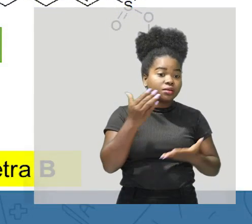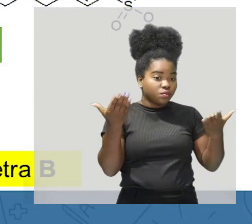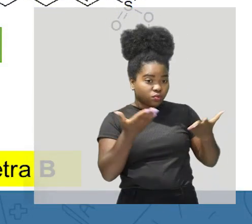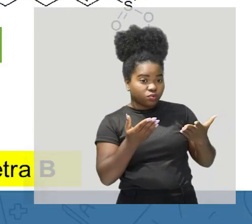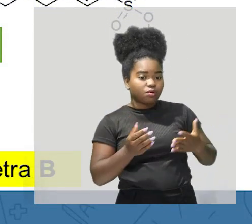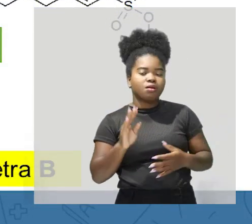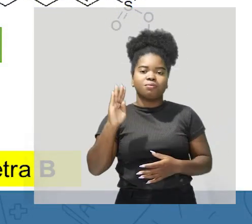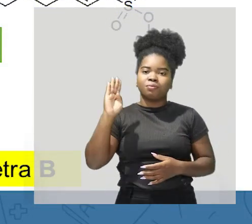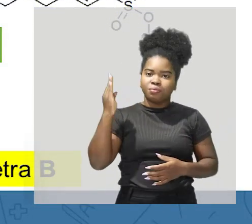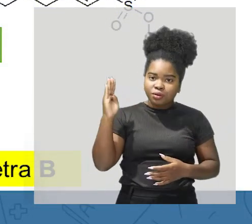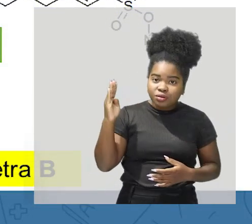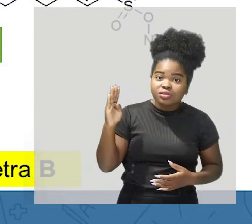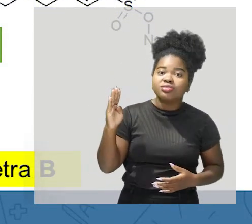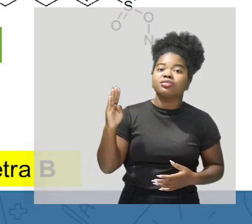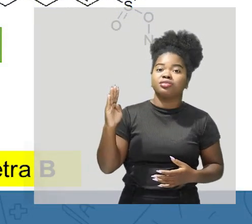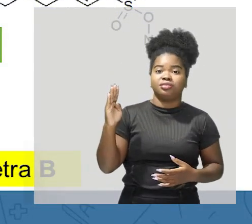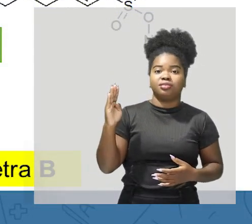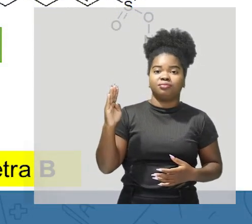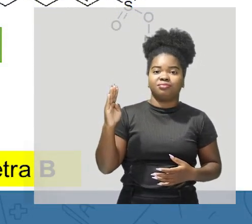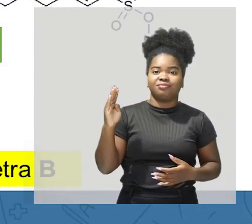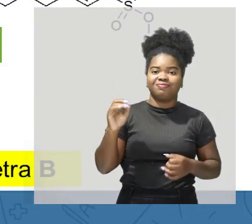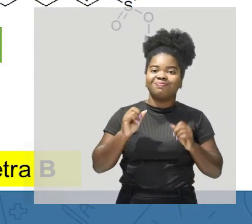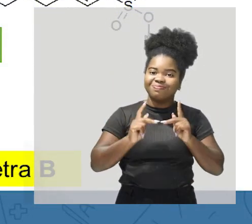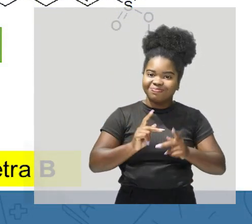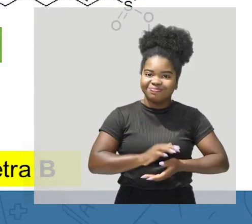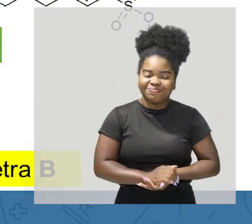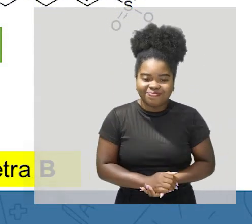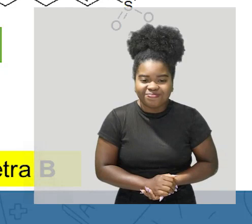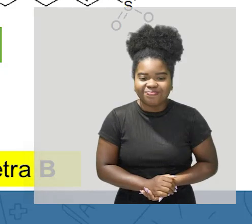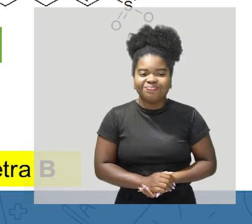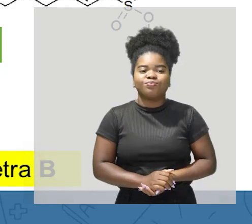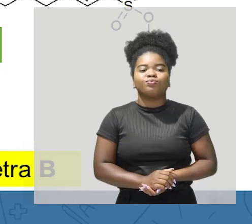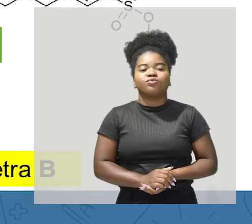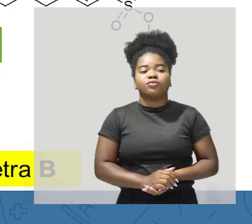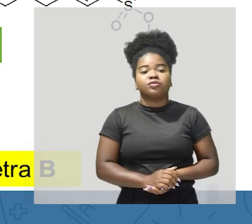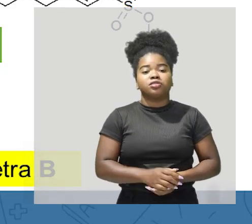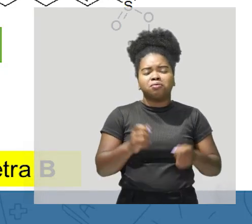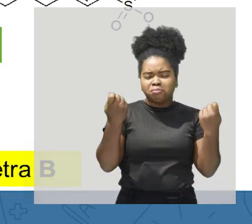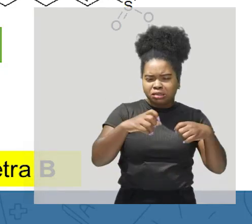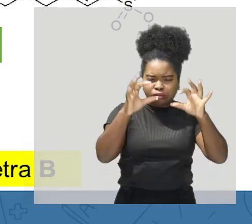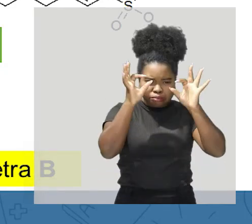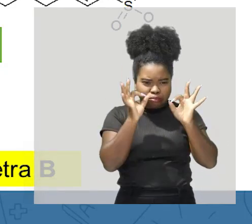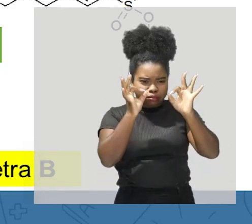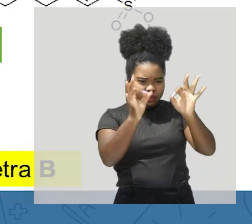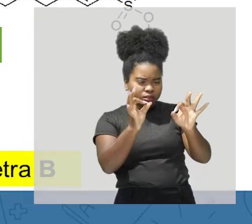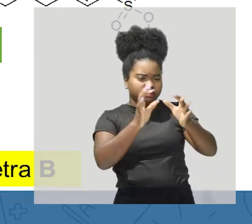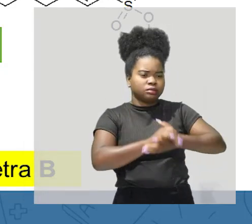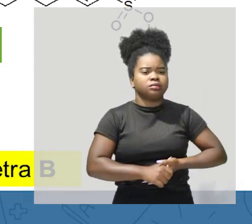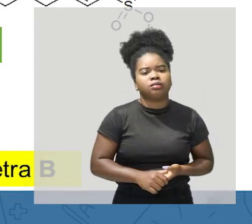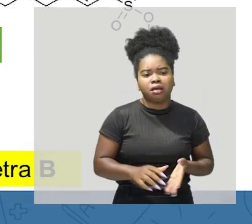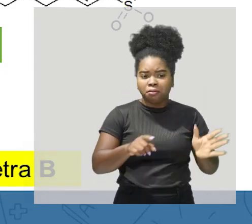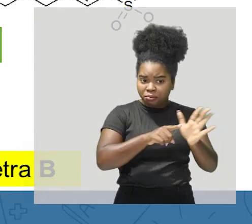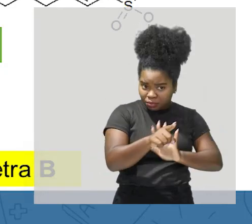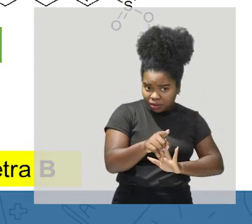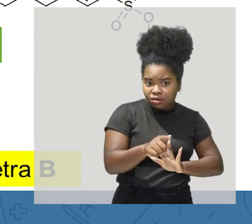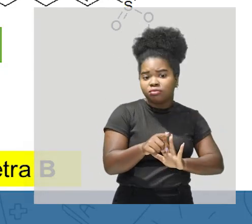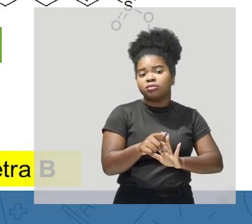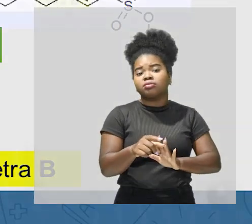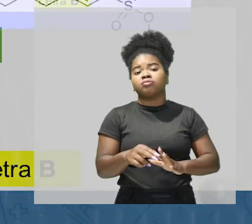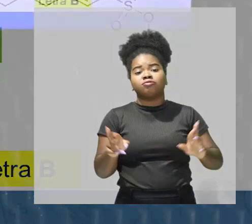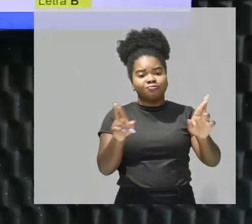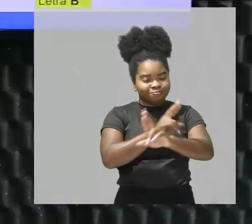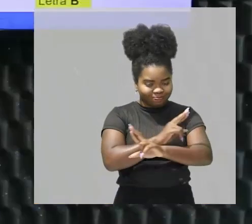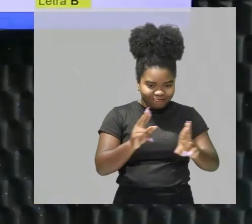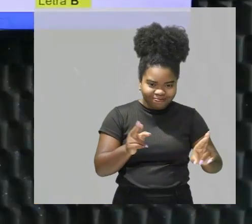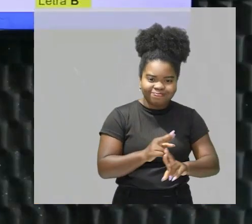para uma determinada questão. Certo? Então, devemos ficar atentos a questões desse tipo.